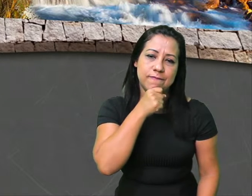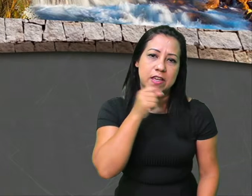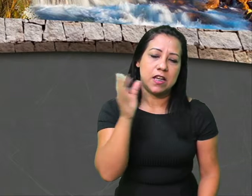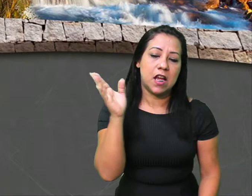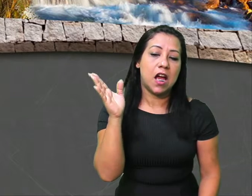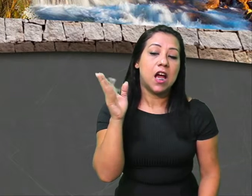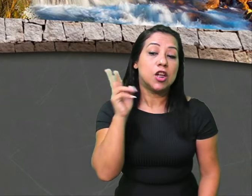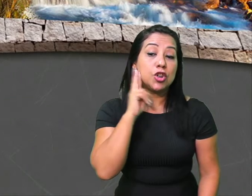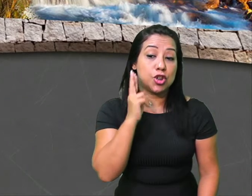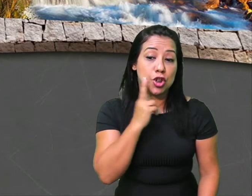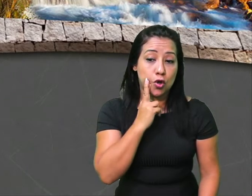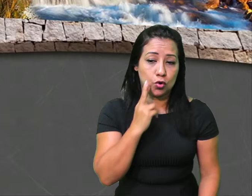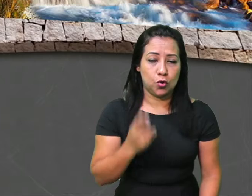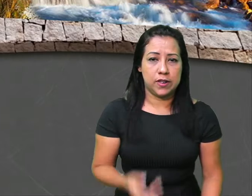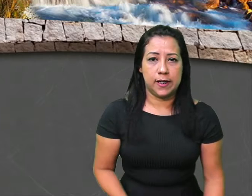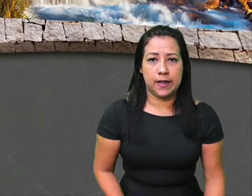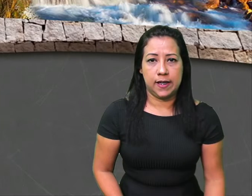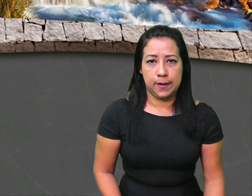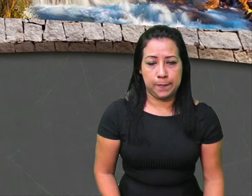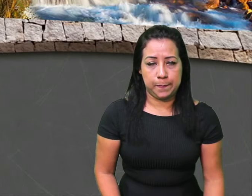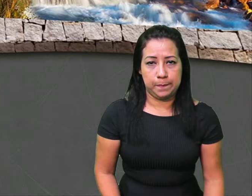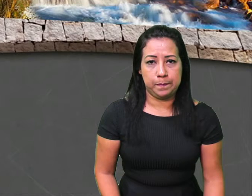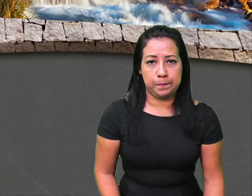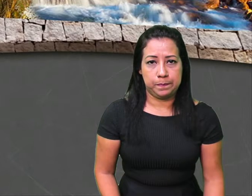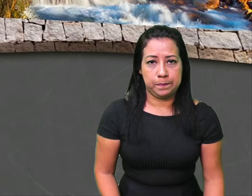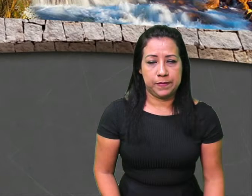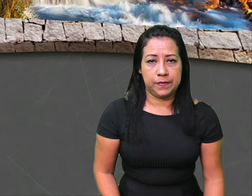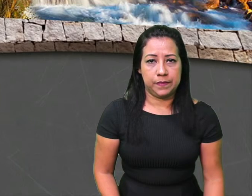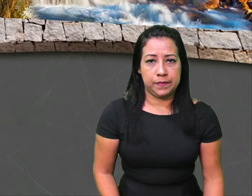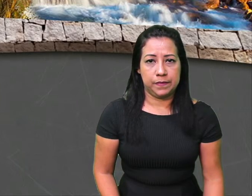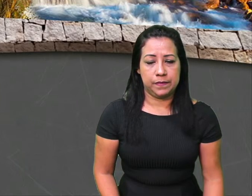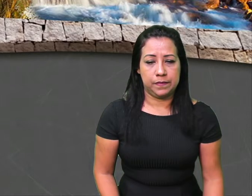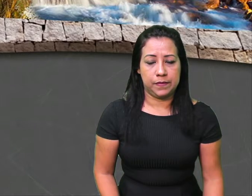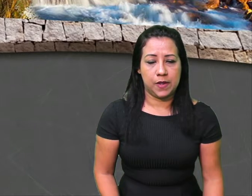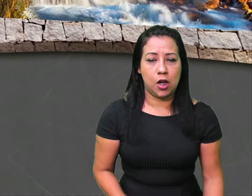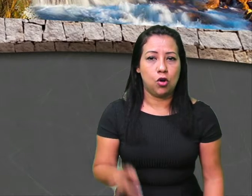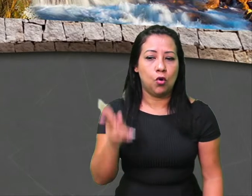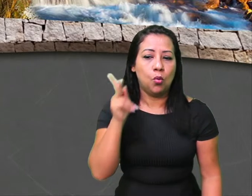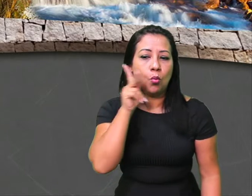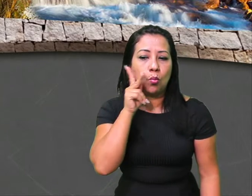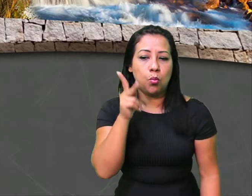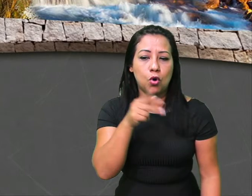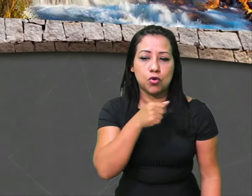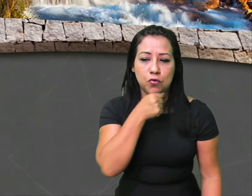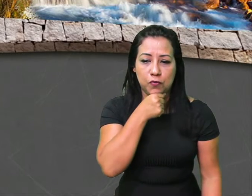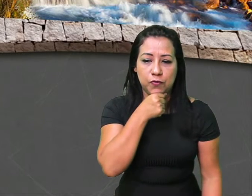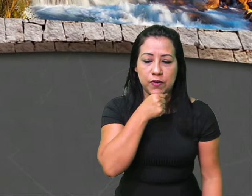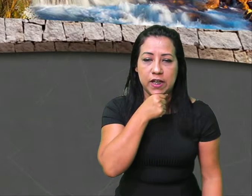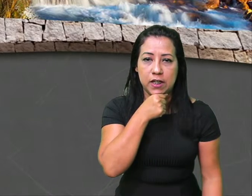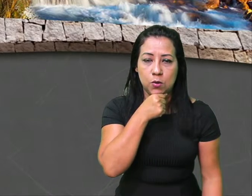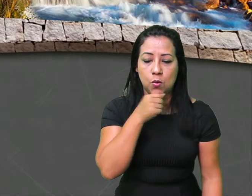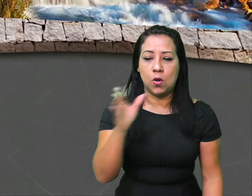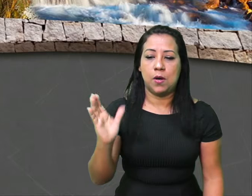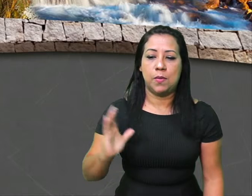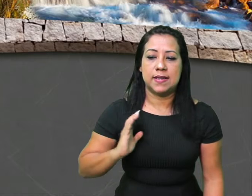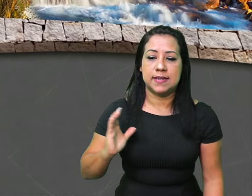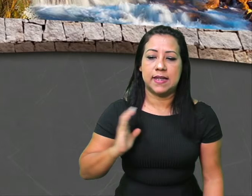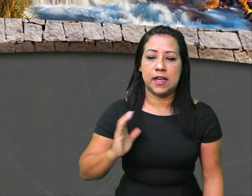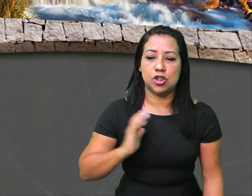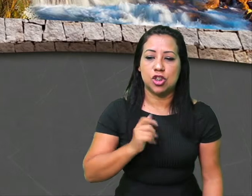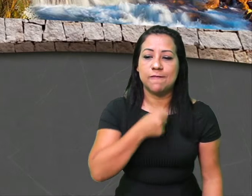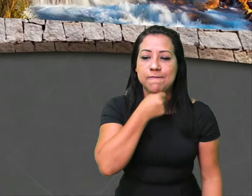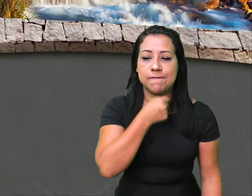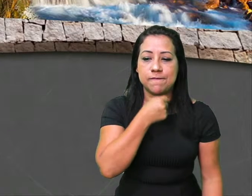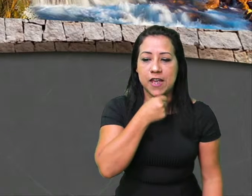jovem? A cidade mais antiga de Rondônia é a cidade de Porto Velho. Portanto, ela é uma cidade o quê?